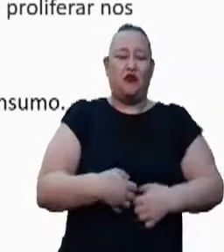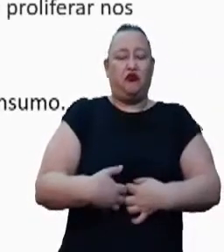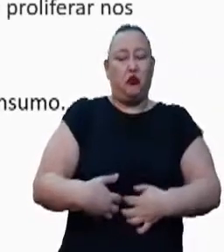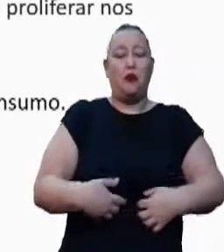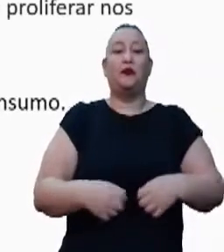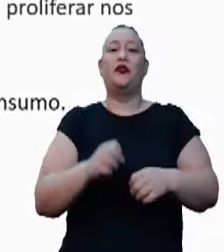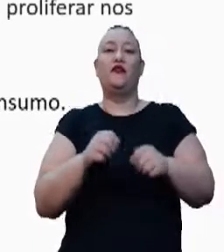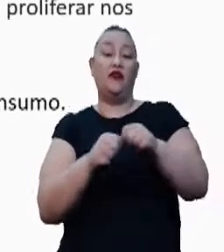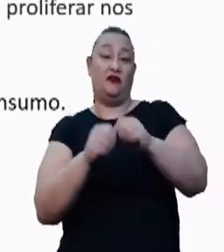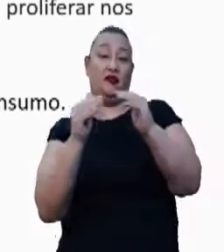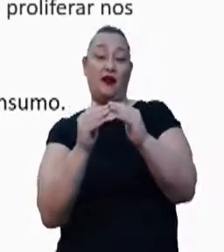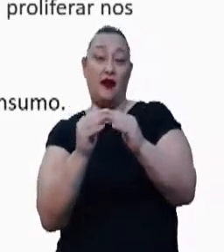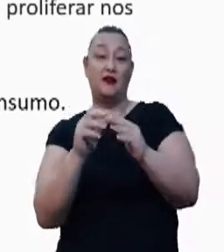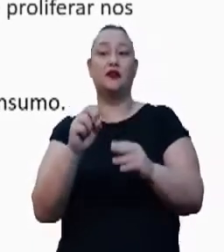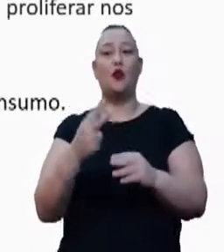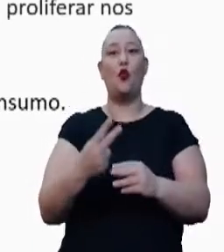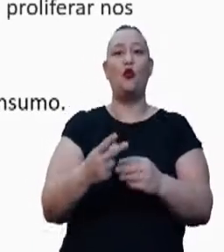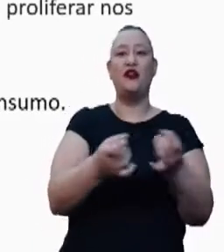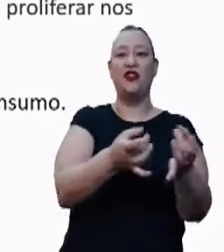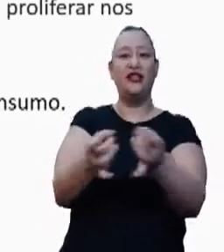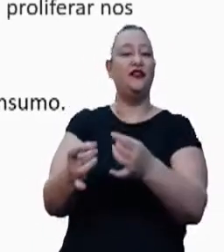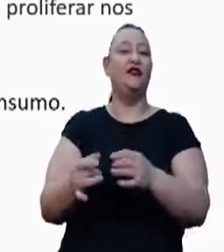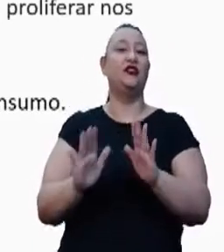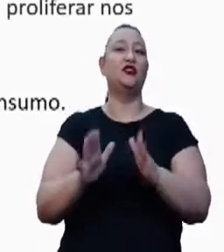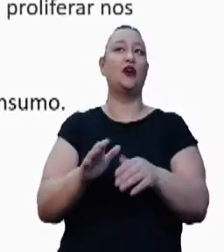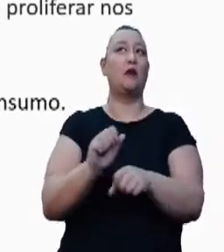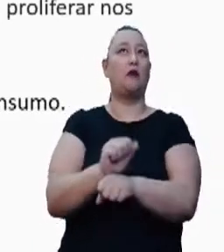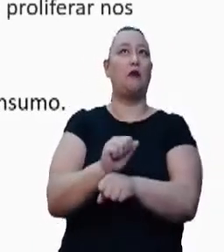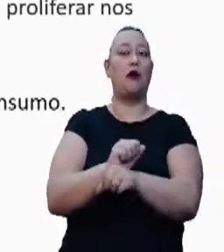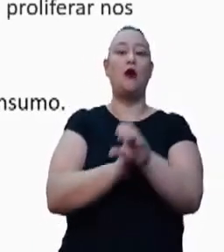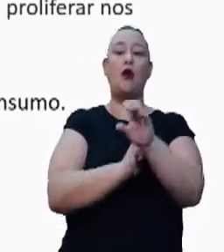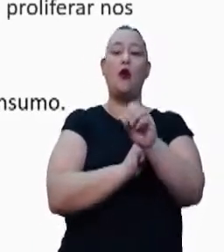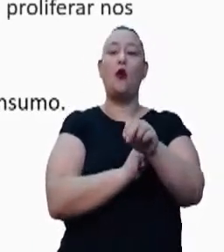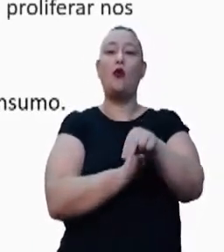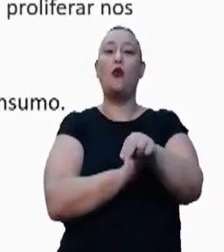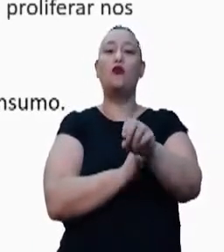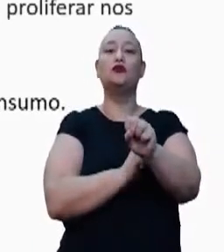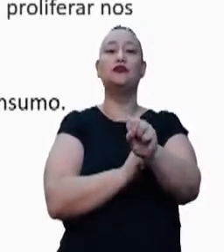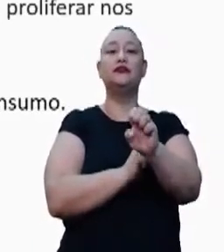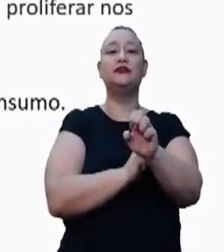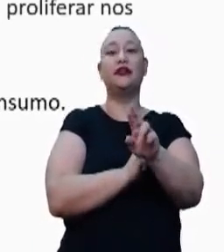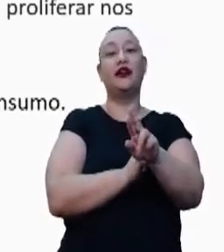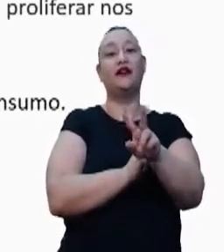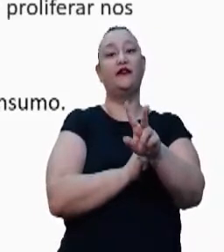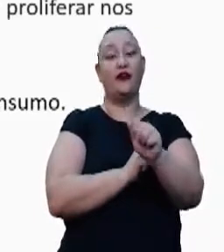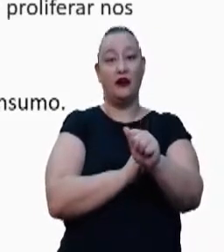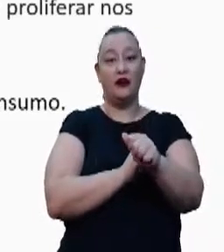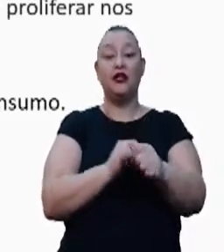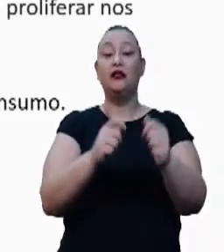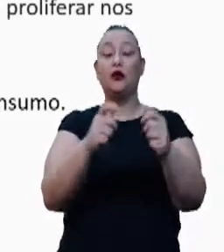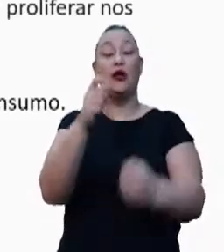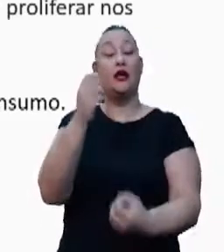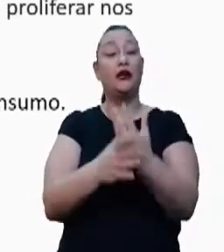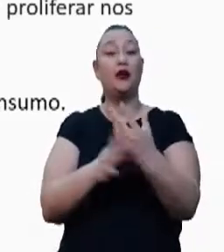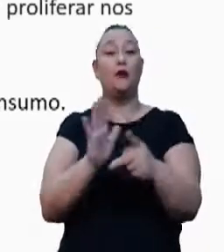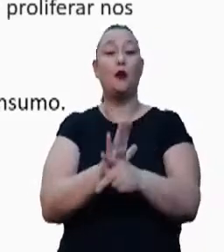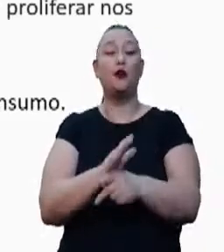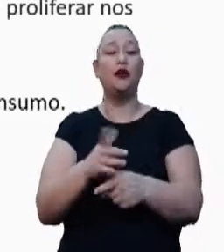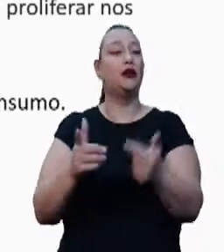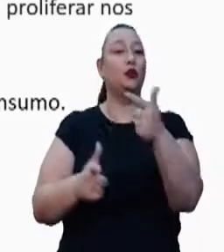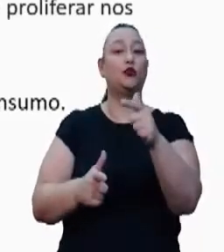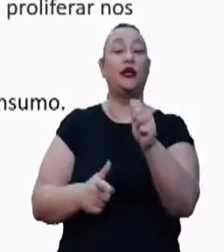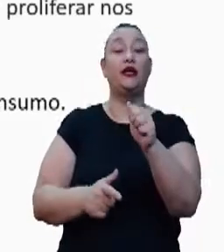ou feitos em casas. Por quê? Porque ela é uma bactéria que se desenvolve em ambientes sem oxigênio. Então, é aquele